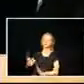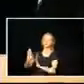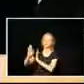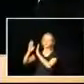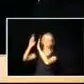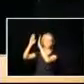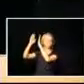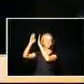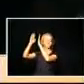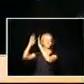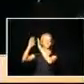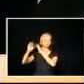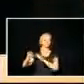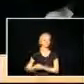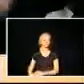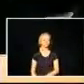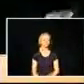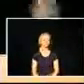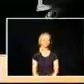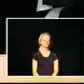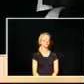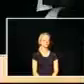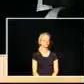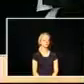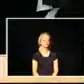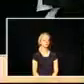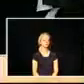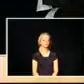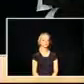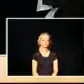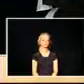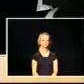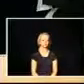risco a vida dos alunos que pagam a sua mensalidade em dia.